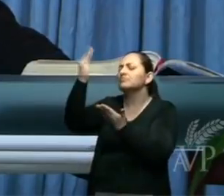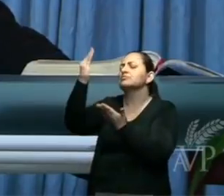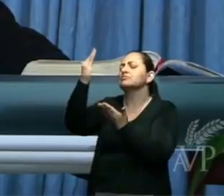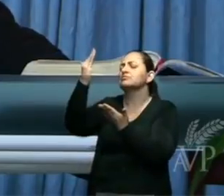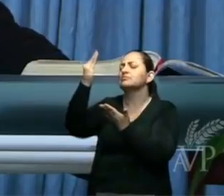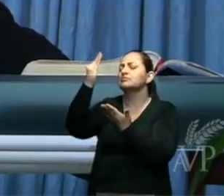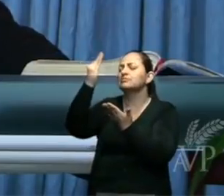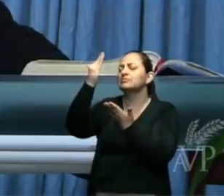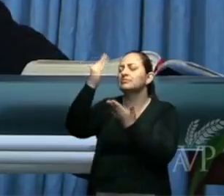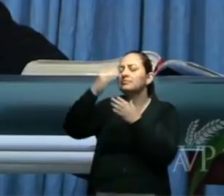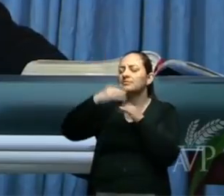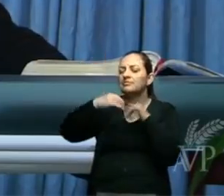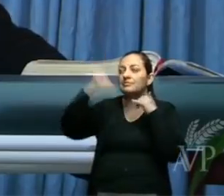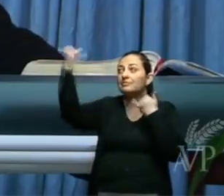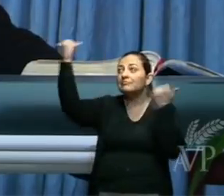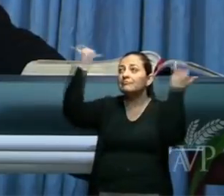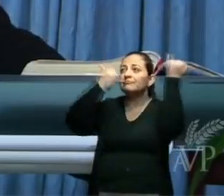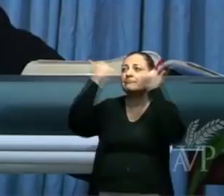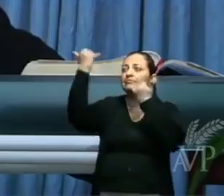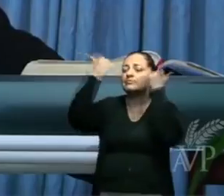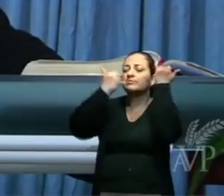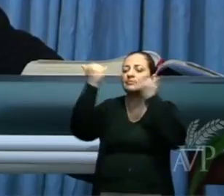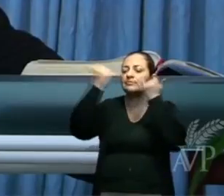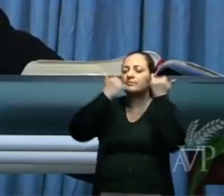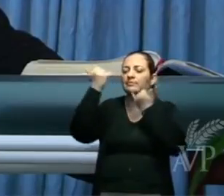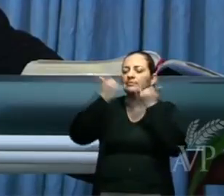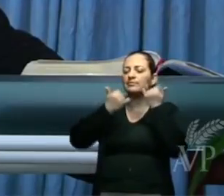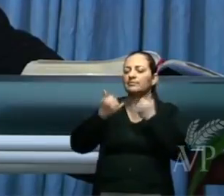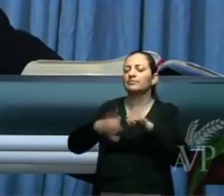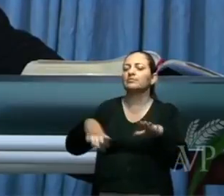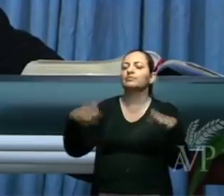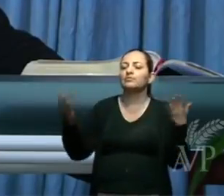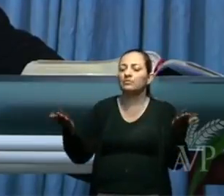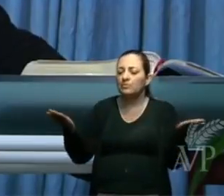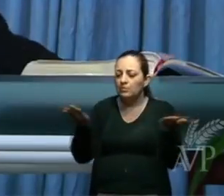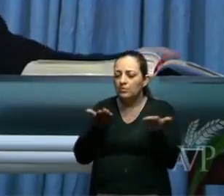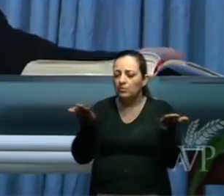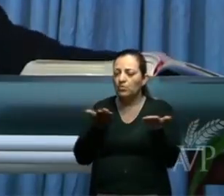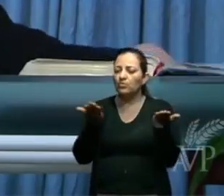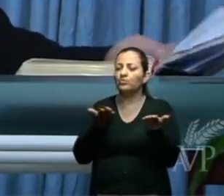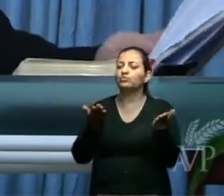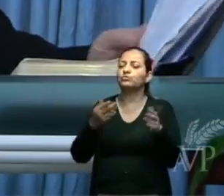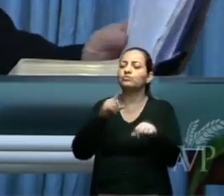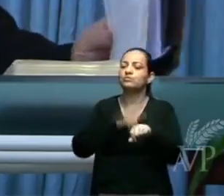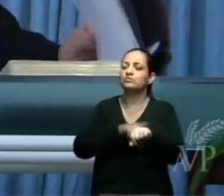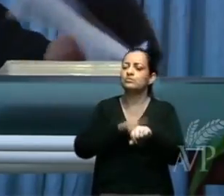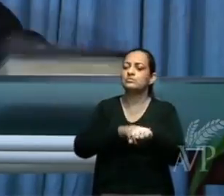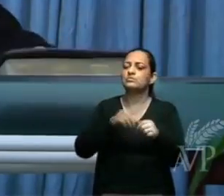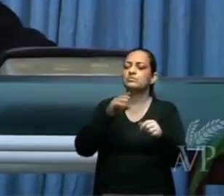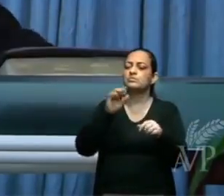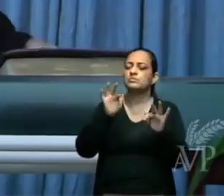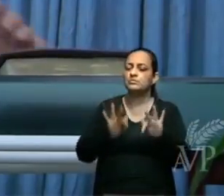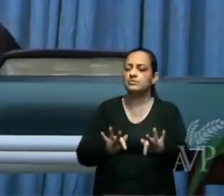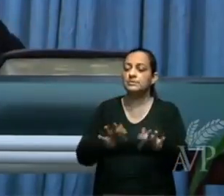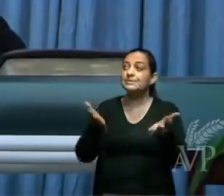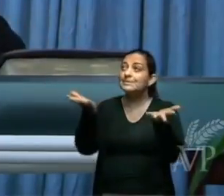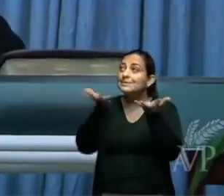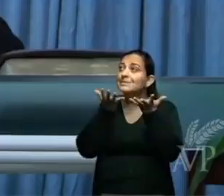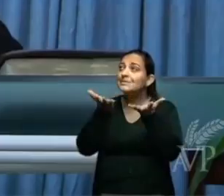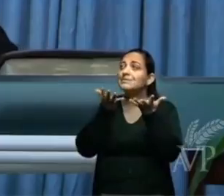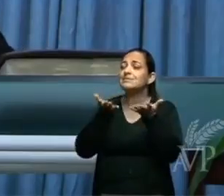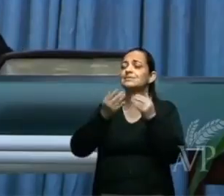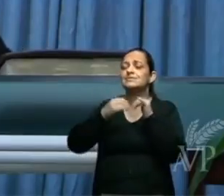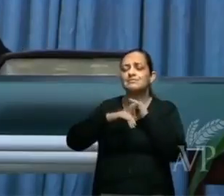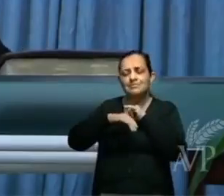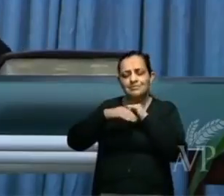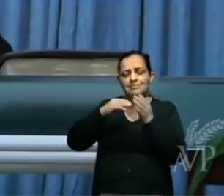pela mensagem que o senhor tem nos enviado para este tempo e queremos que essa